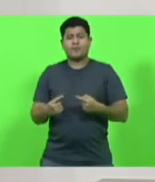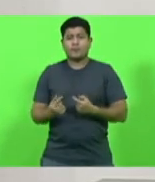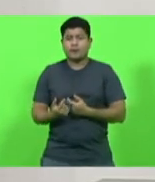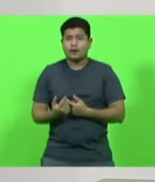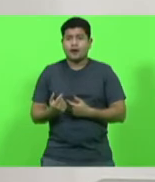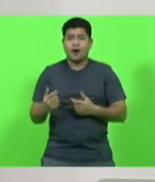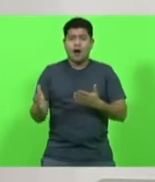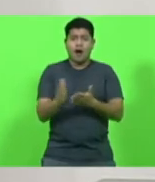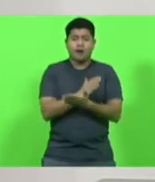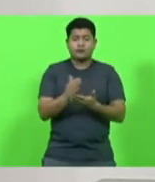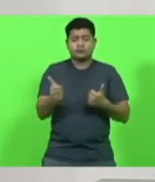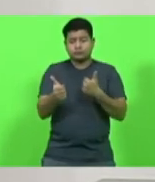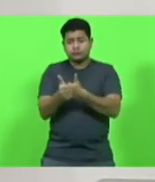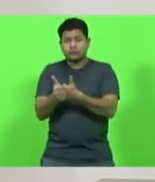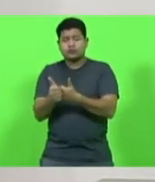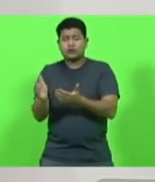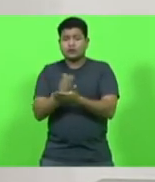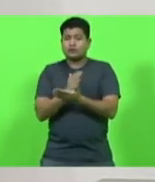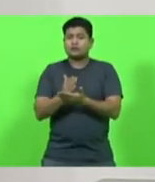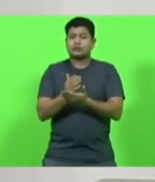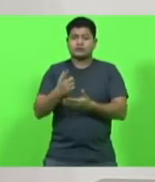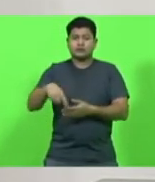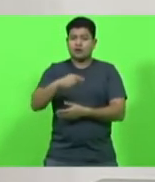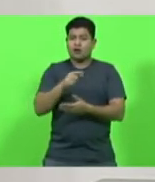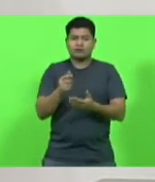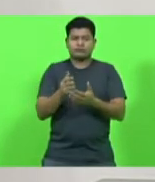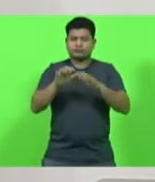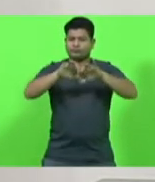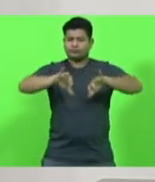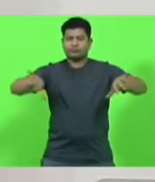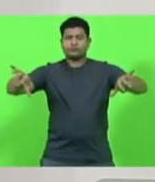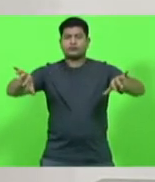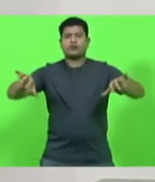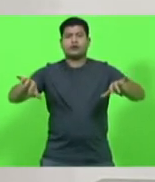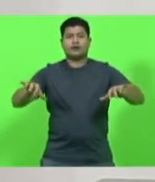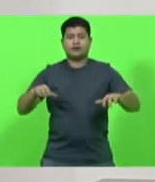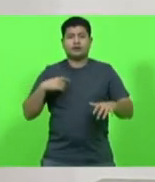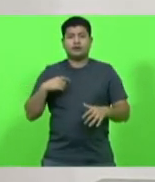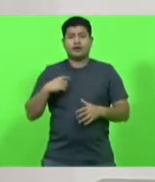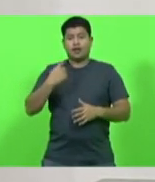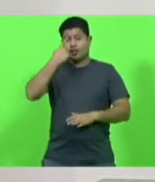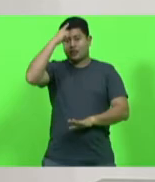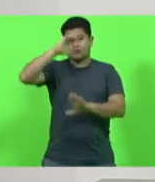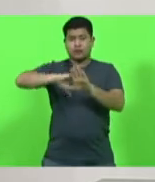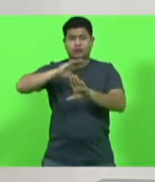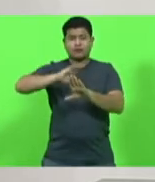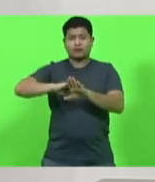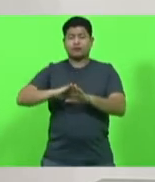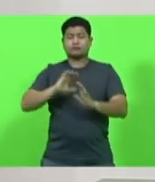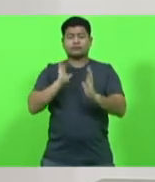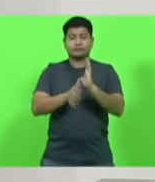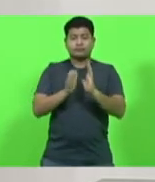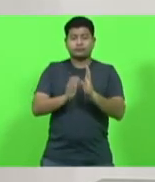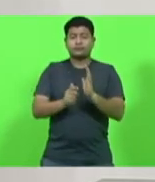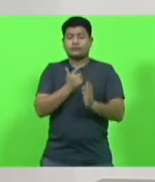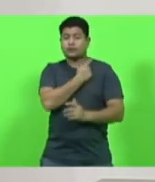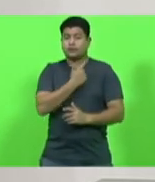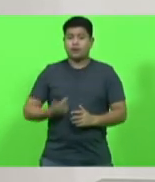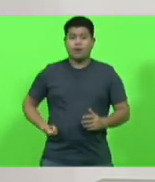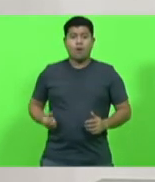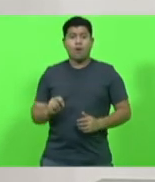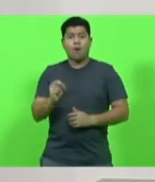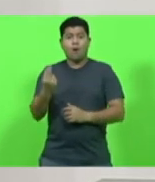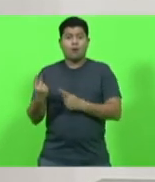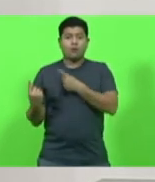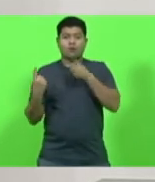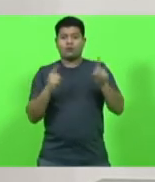que nos dividem. Temas de natureza ideológica, partidária, governista, oposicionista,